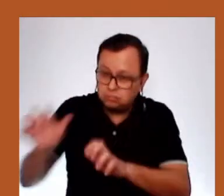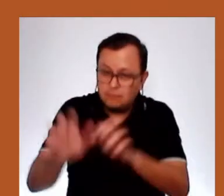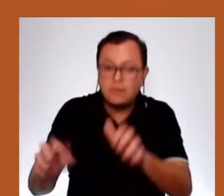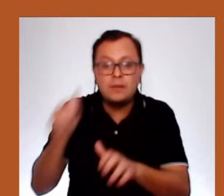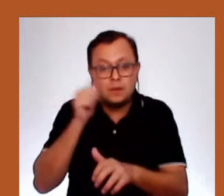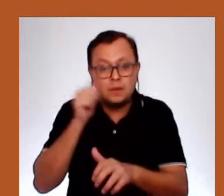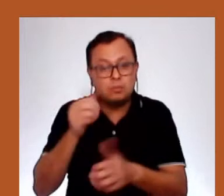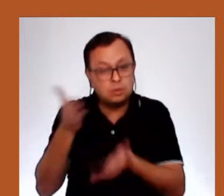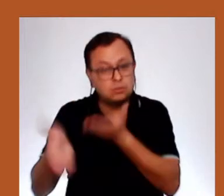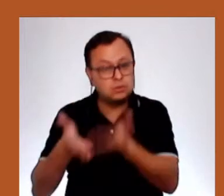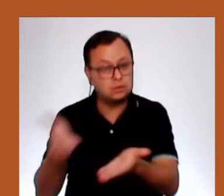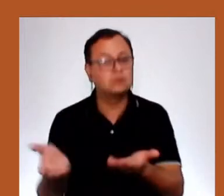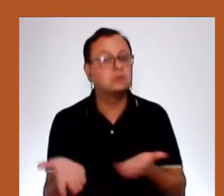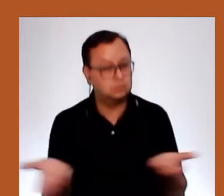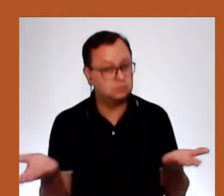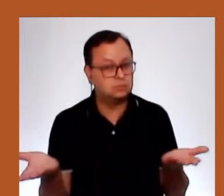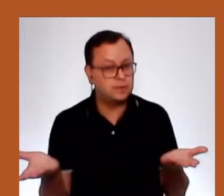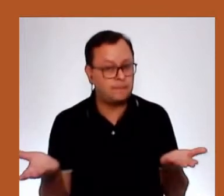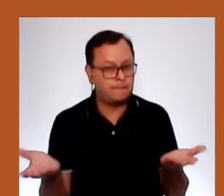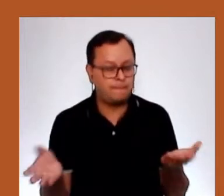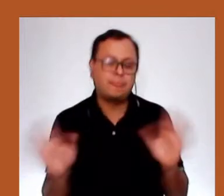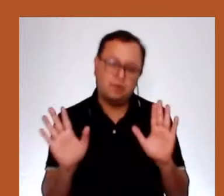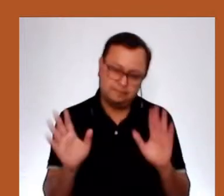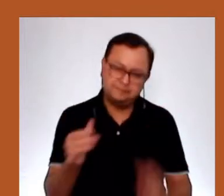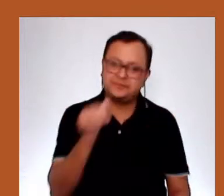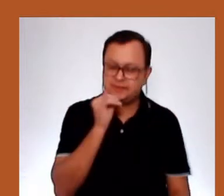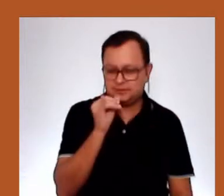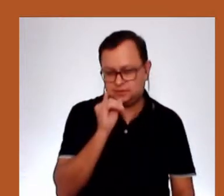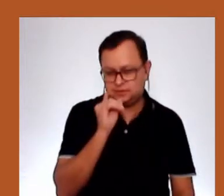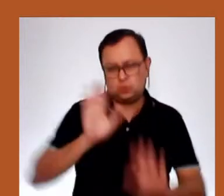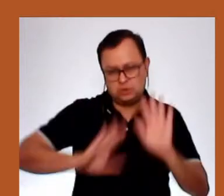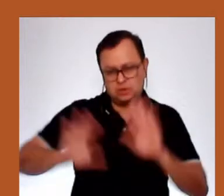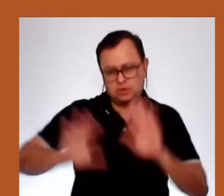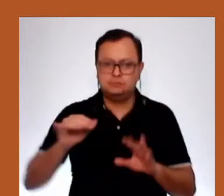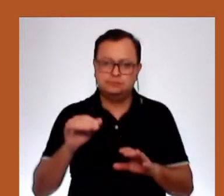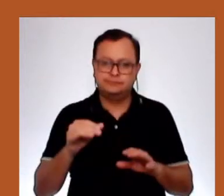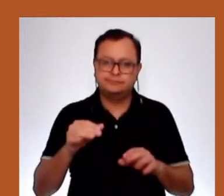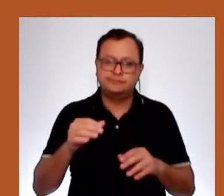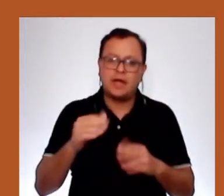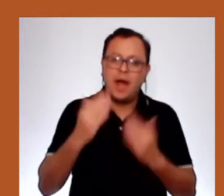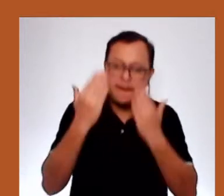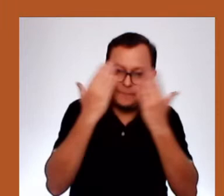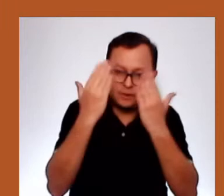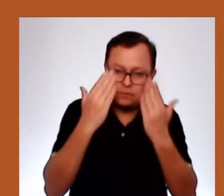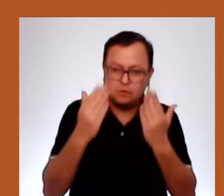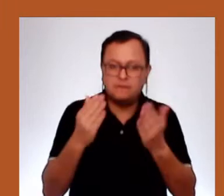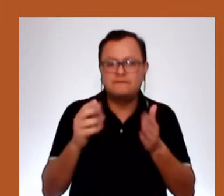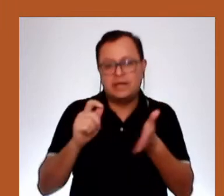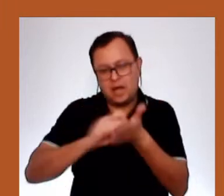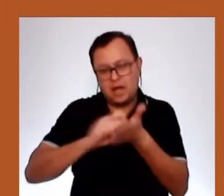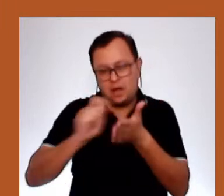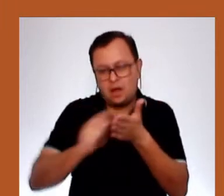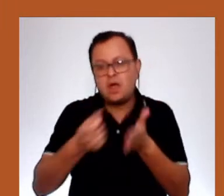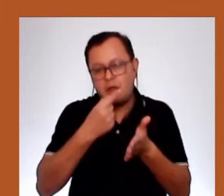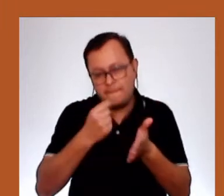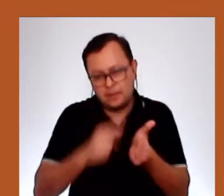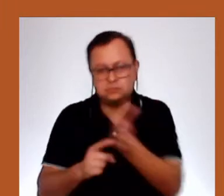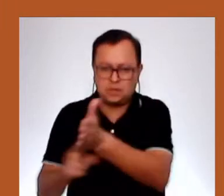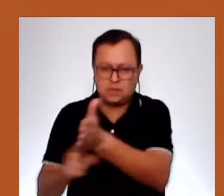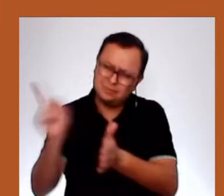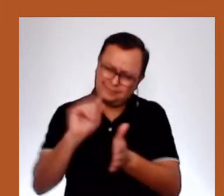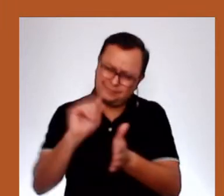a psicóloga não vai canetar aí uma medicação, não vai prescrever, não é isso. Mas nós